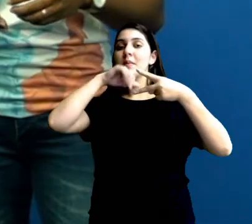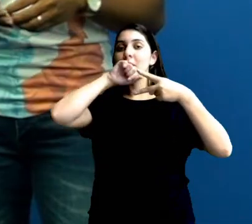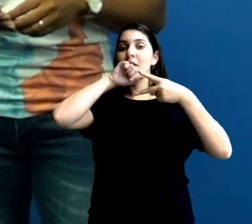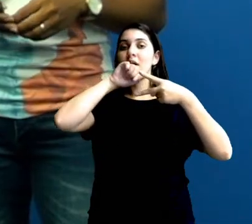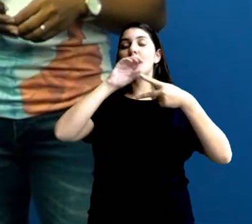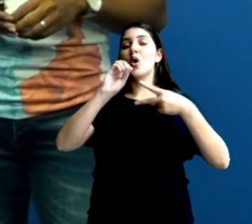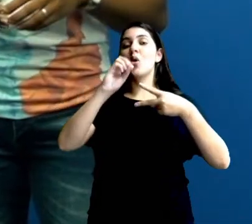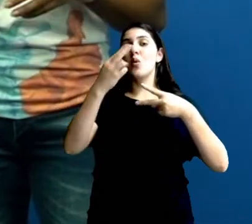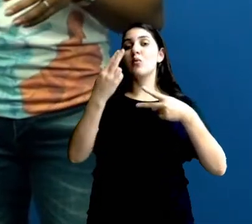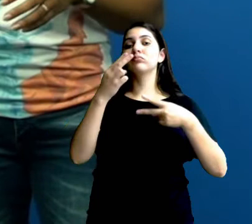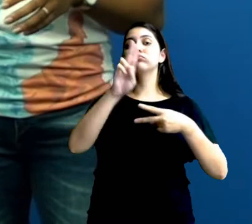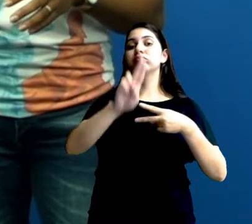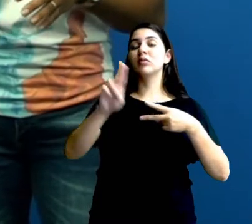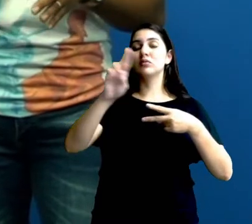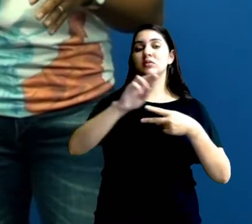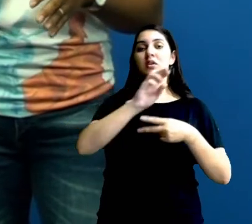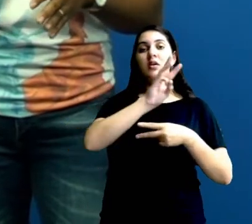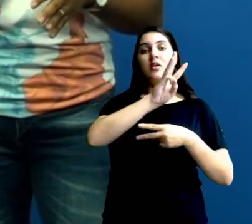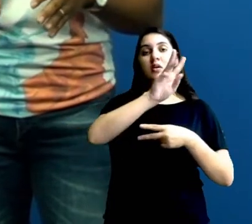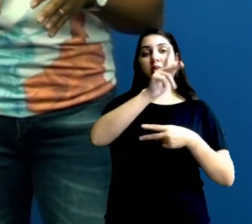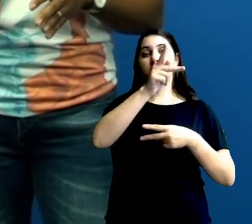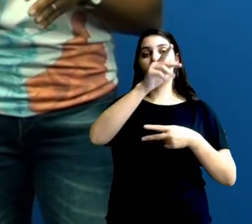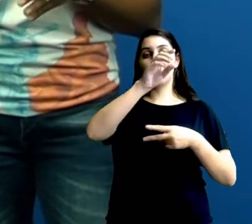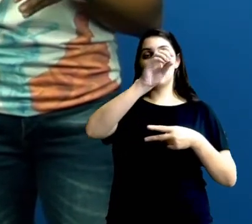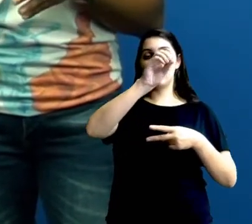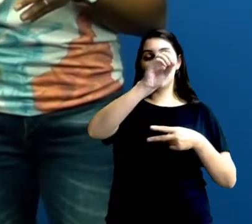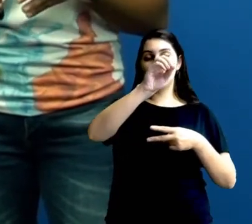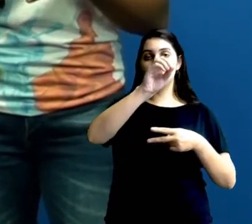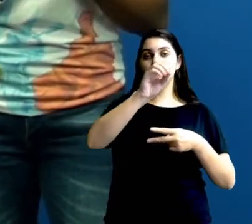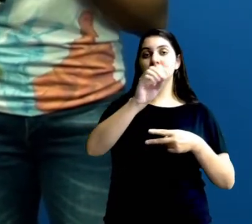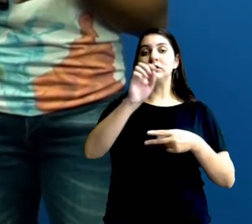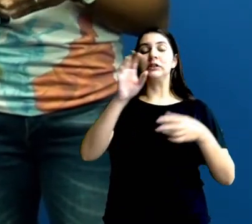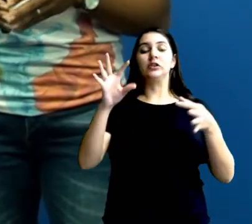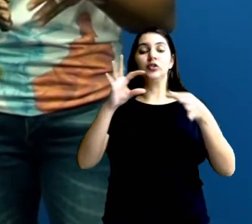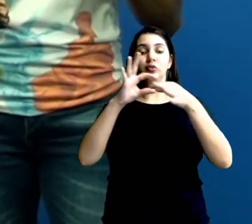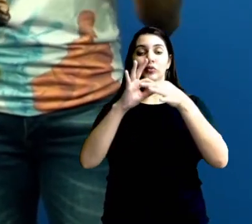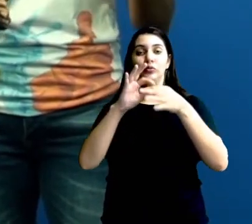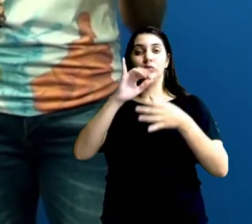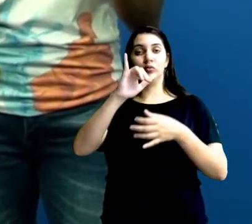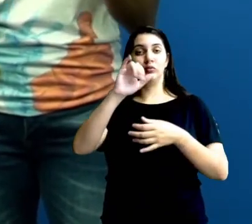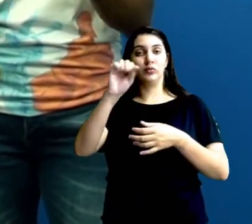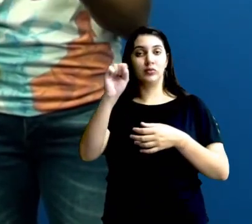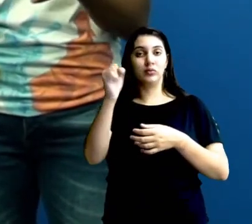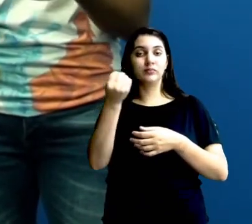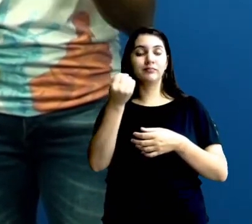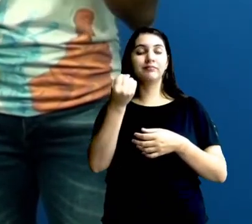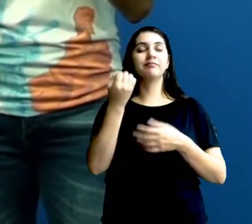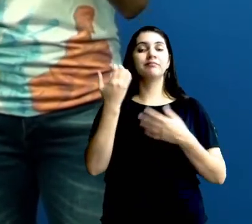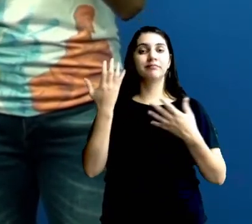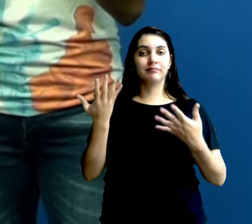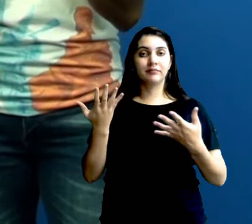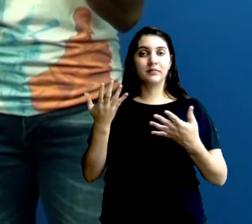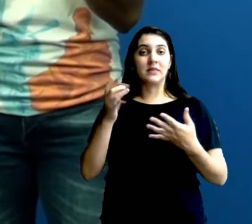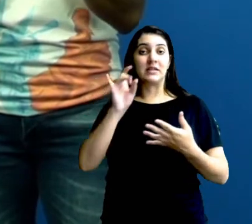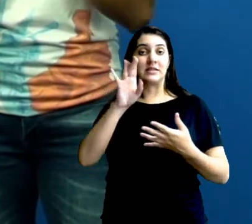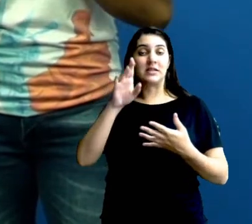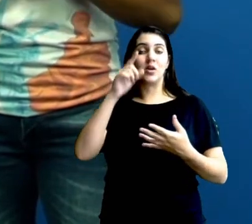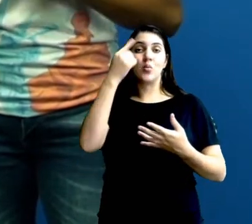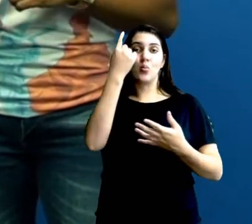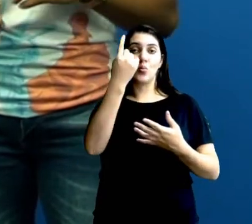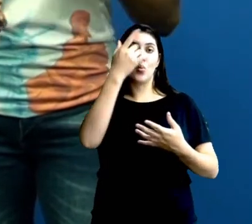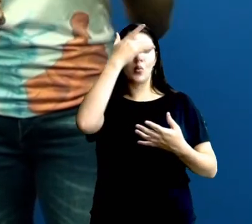who associado do is, que é o verbo to be na forma singular. Who is, se tiver apenas